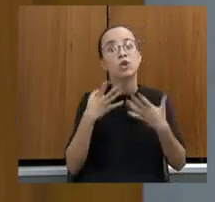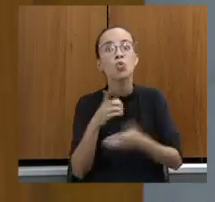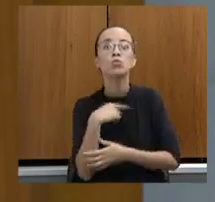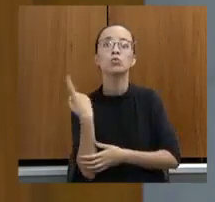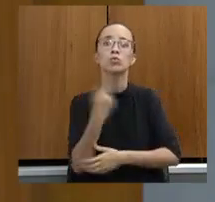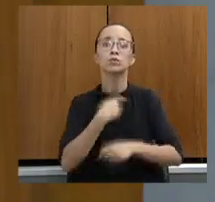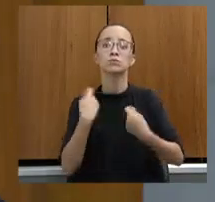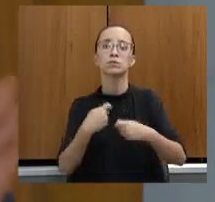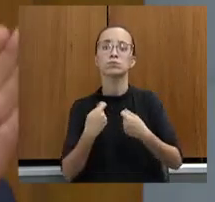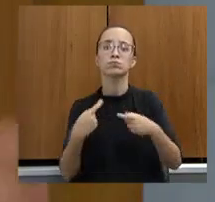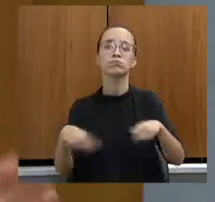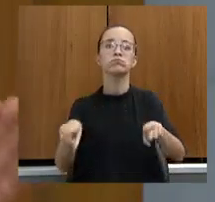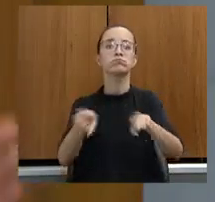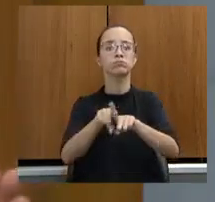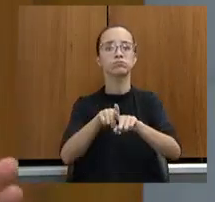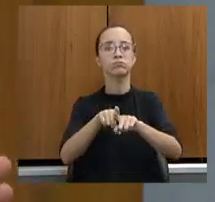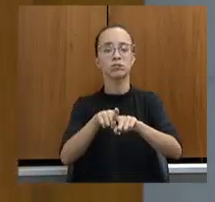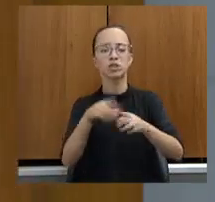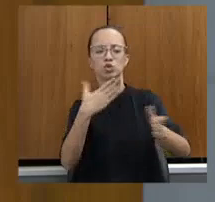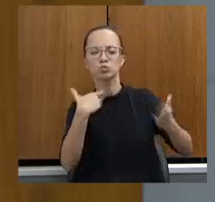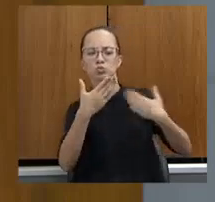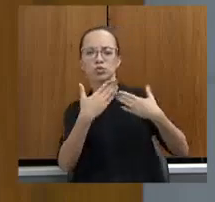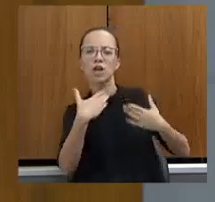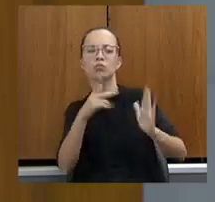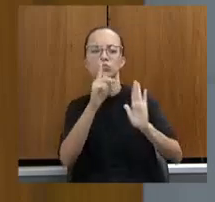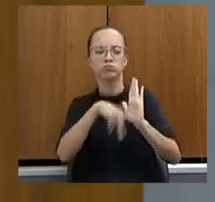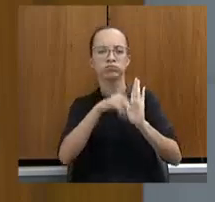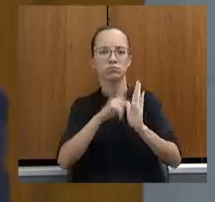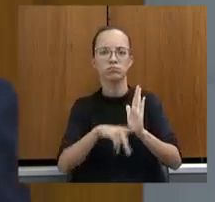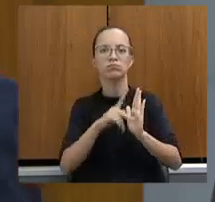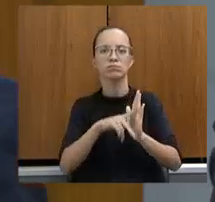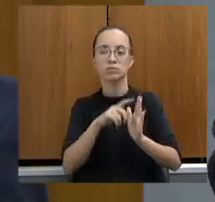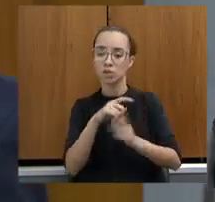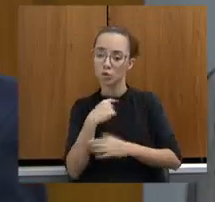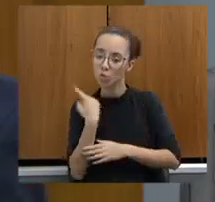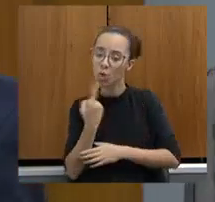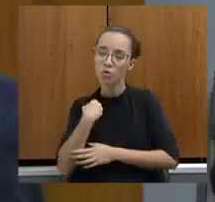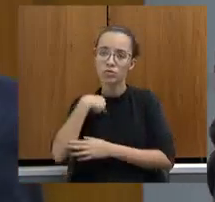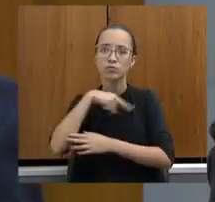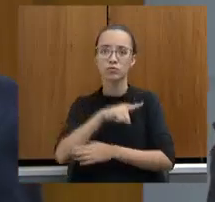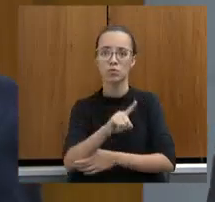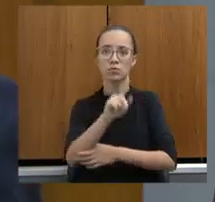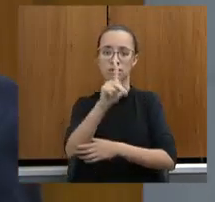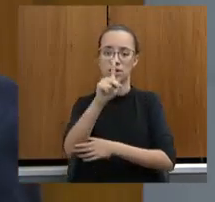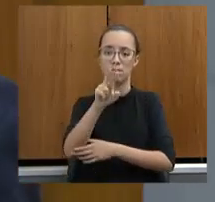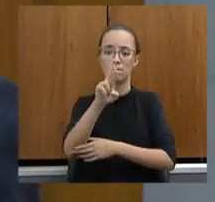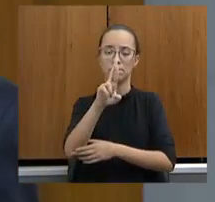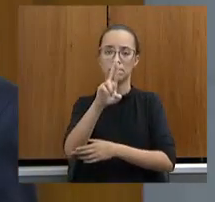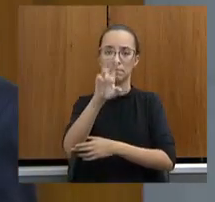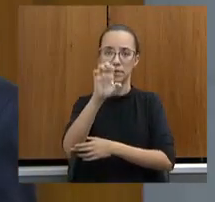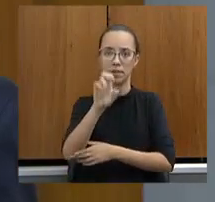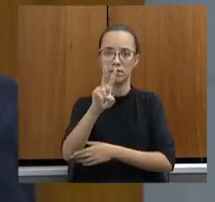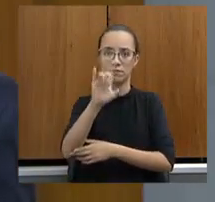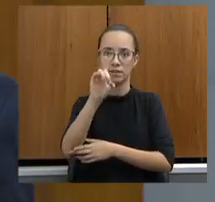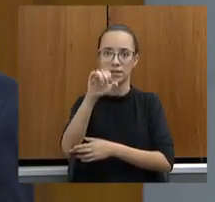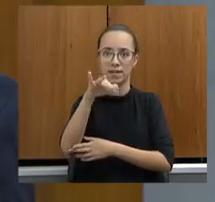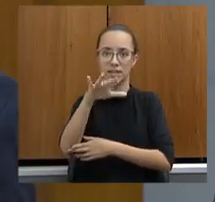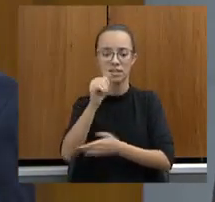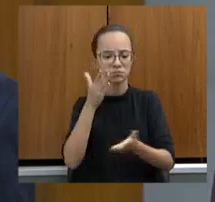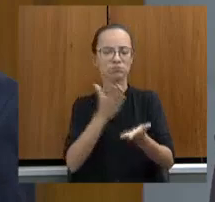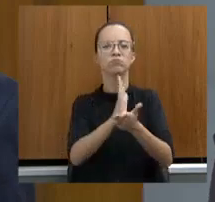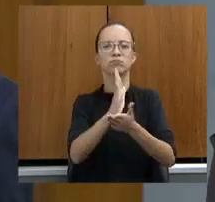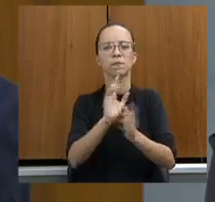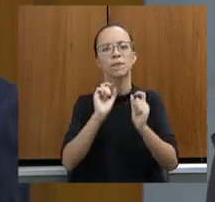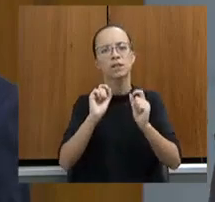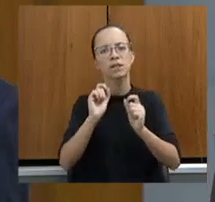parceiros na discussão de projetos como de fomos na Previdência aprovamos né para que